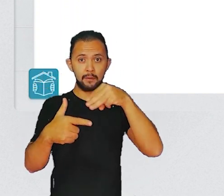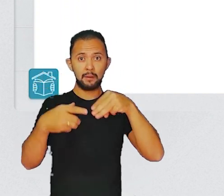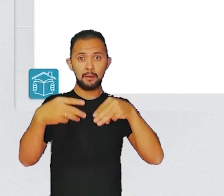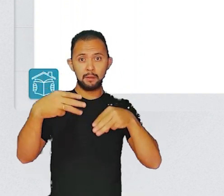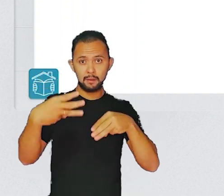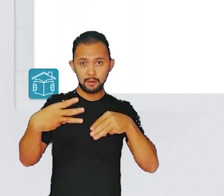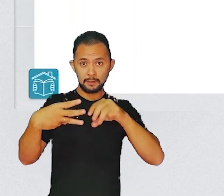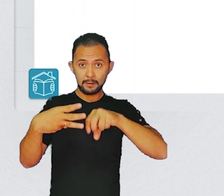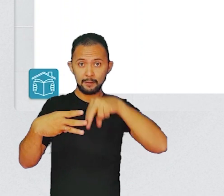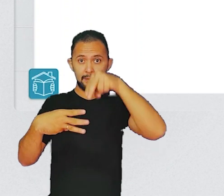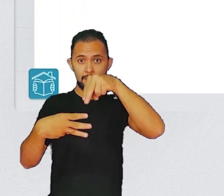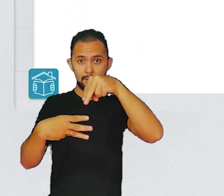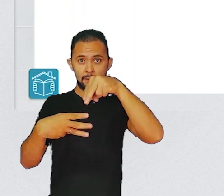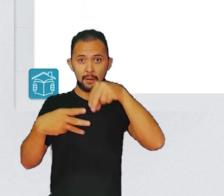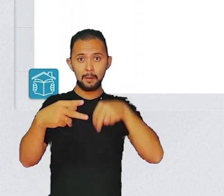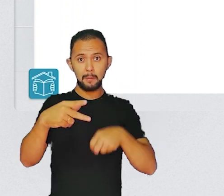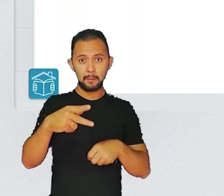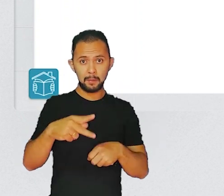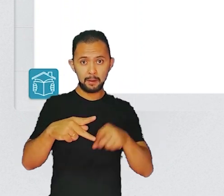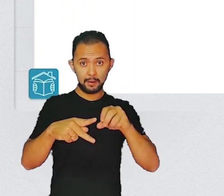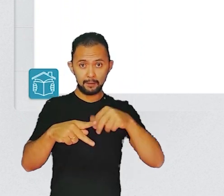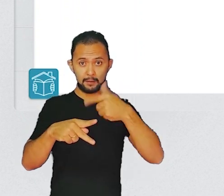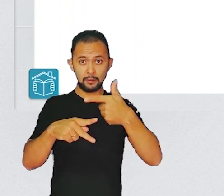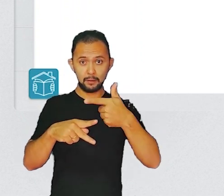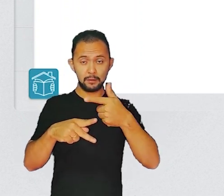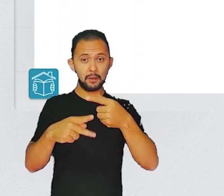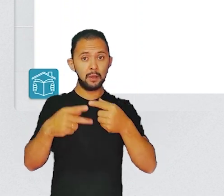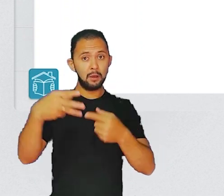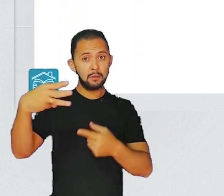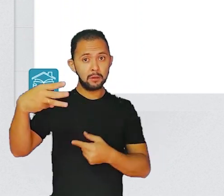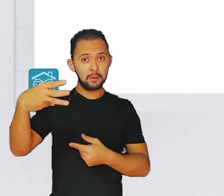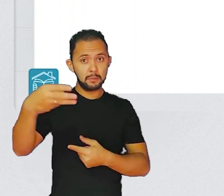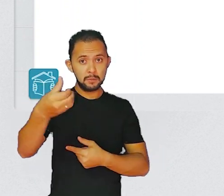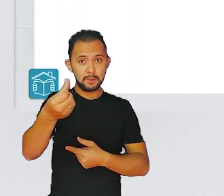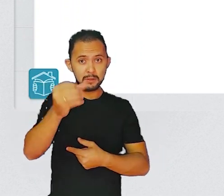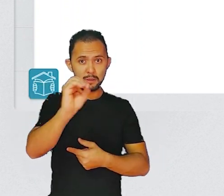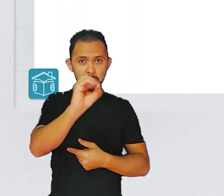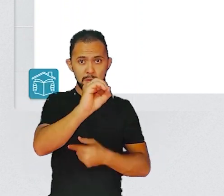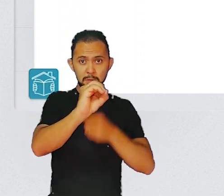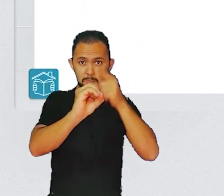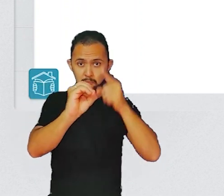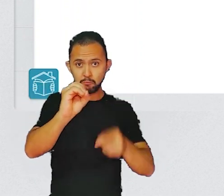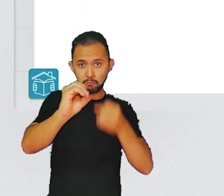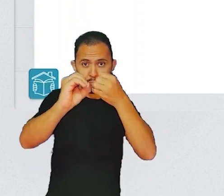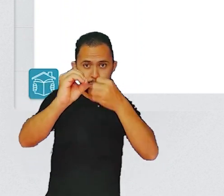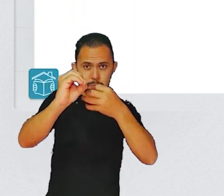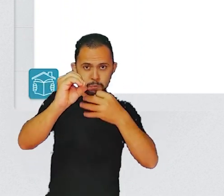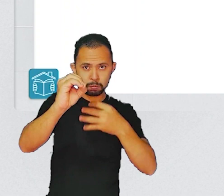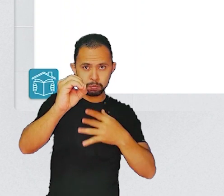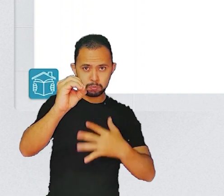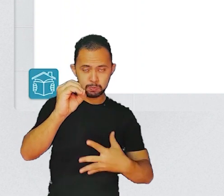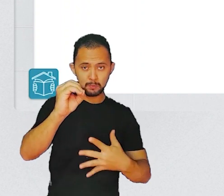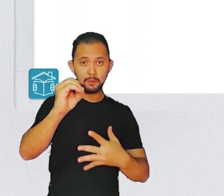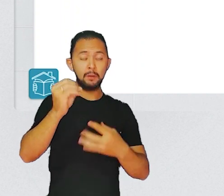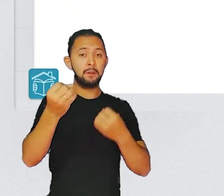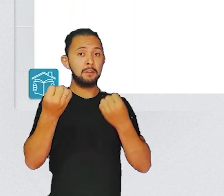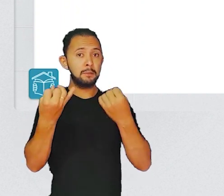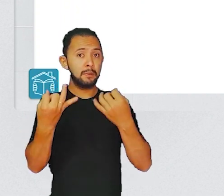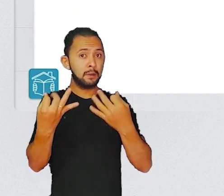a n vezes p elevado a 2 é a forma fatorada do 3.600, o que a questão está nos dando é